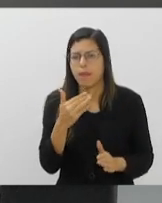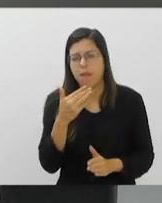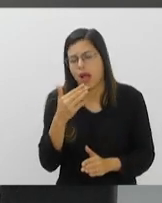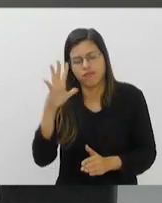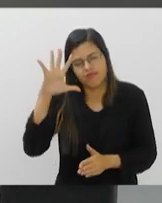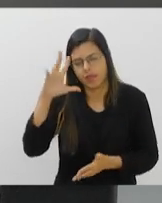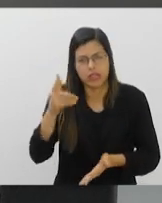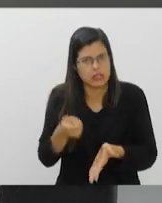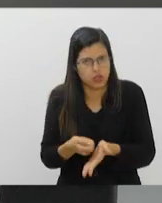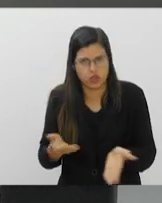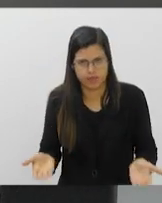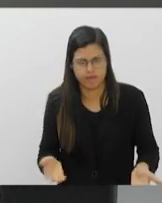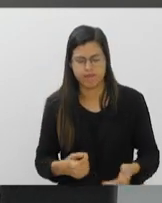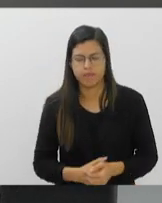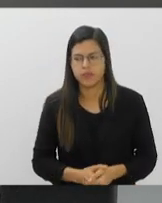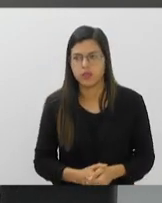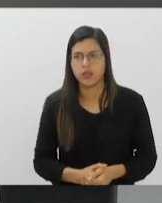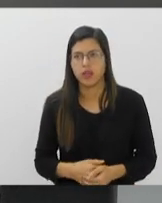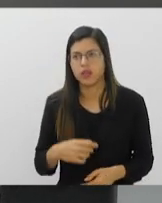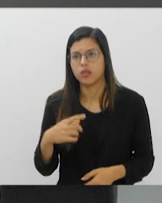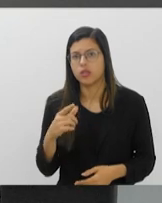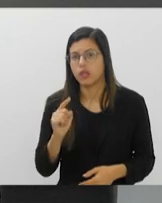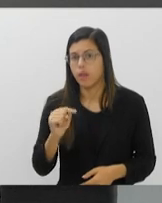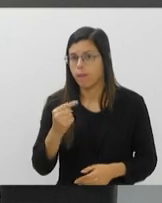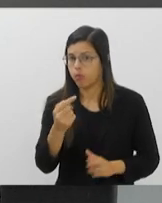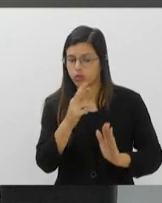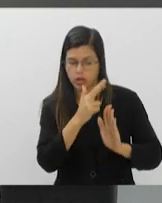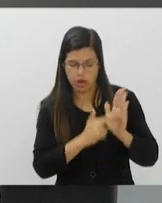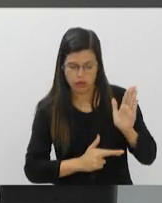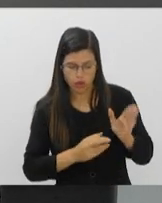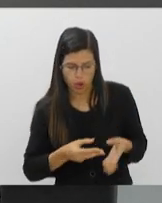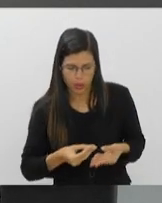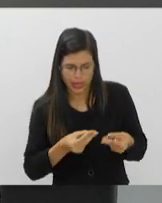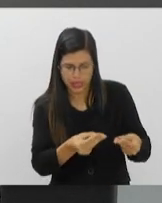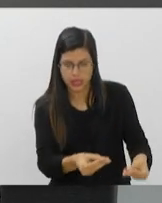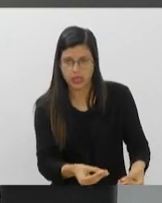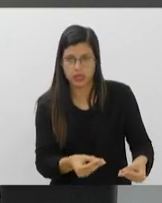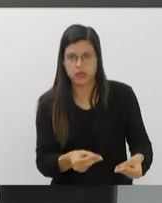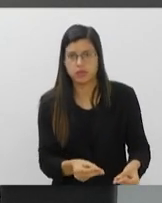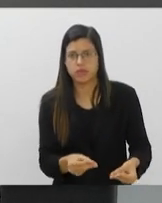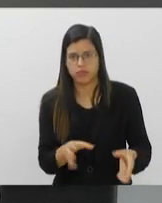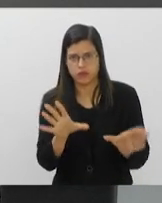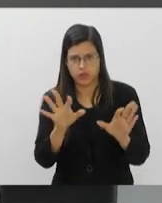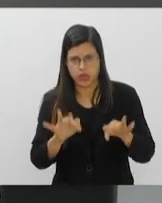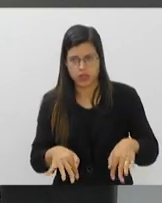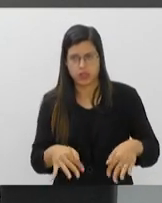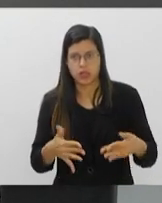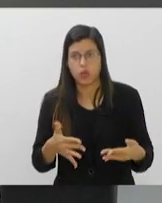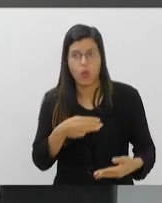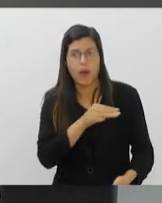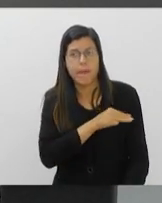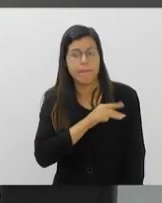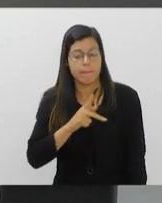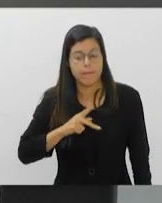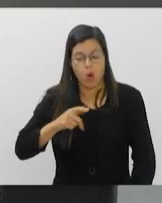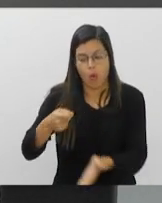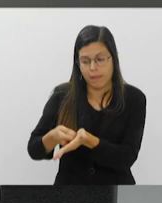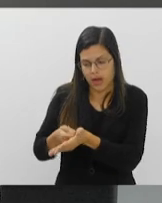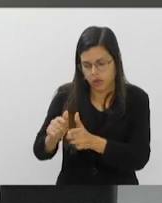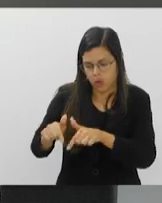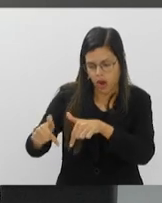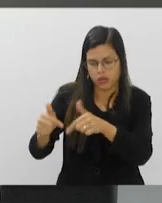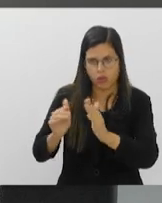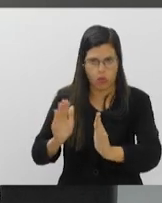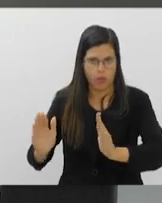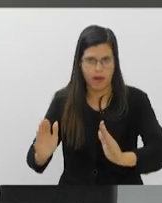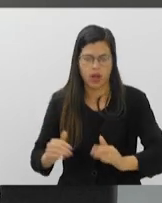que for então a gente já tem começa após a entrega desse relatório conclusivo a gente tem MP está obrigado a Gir num prazo